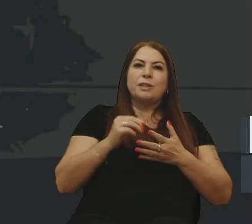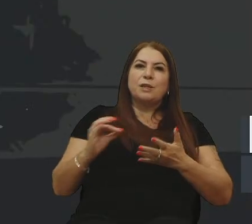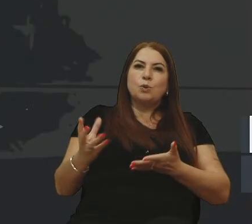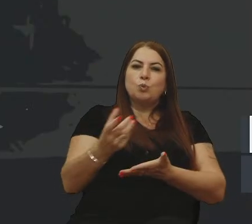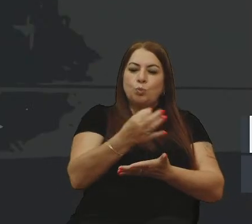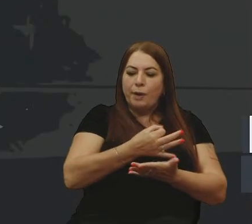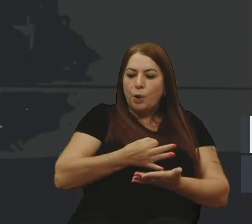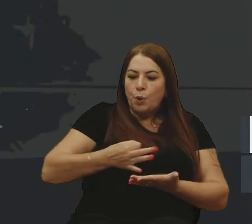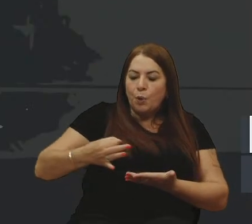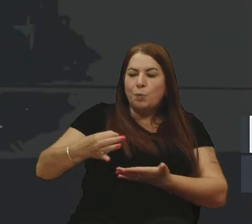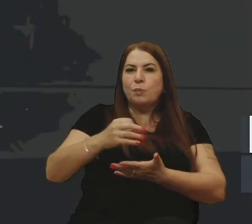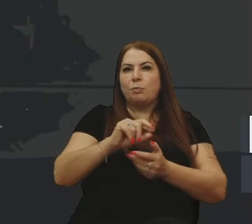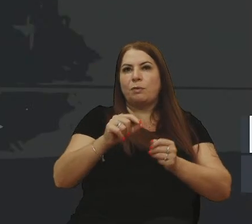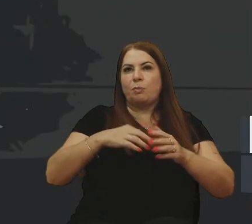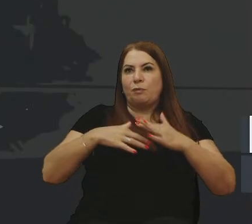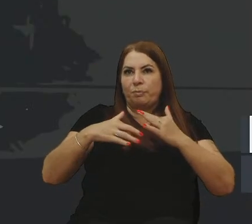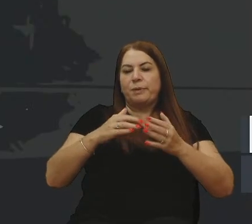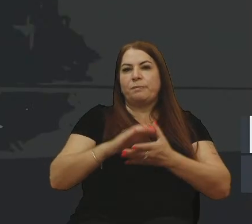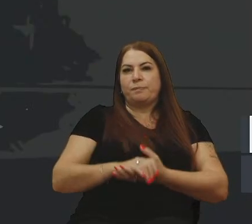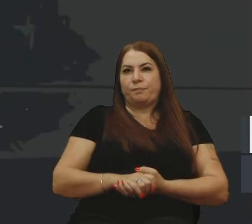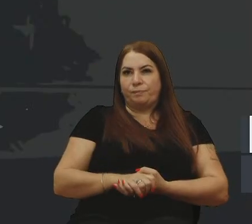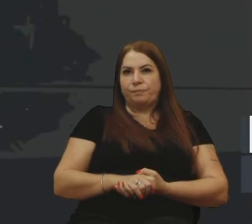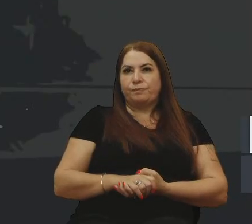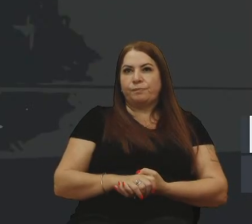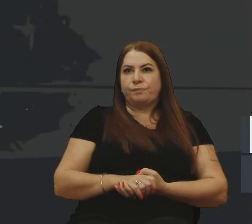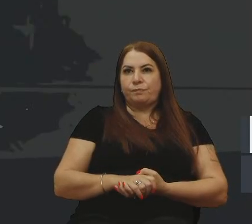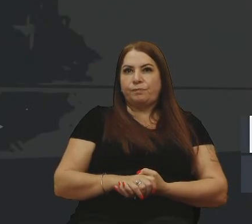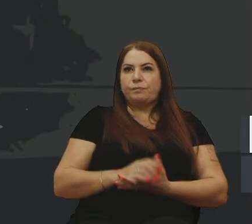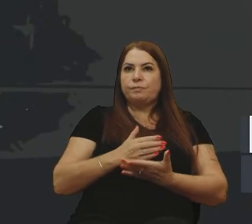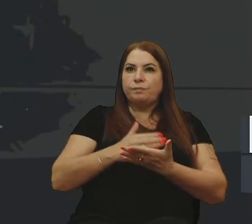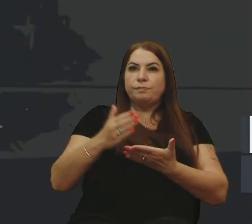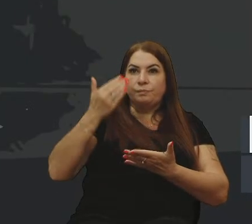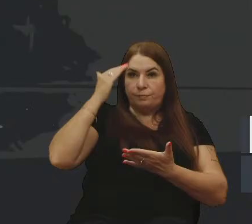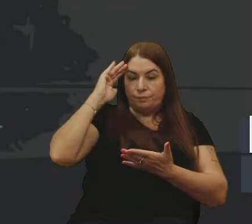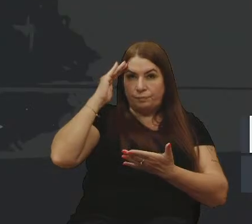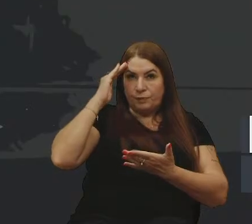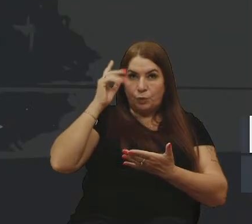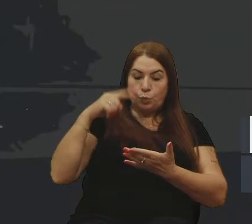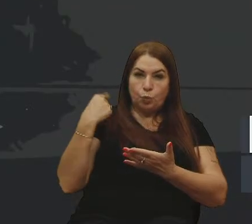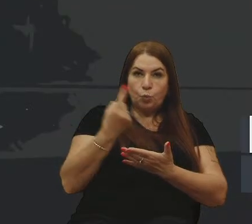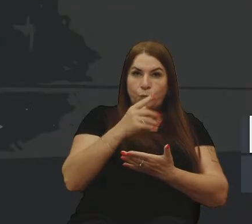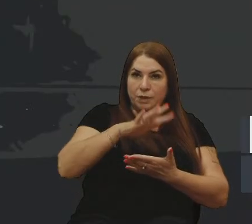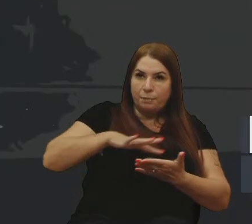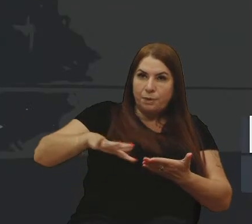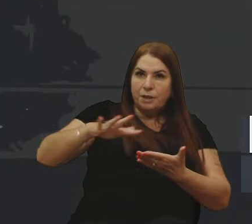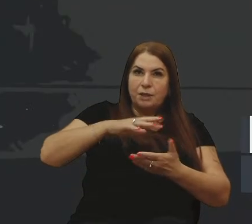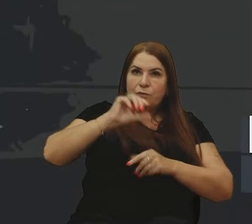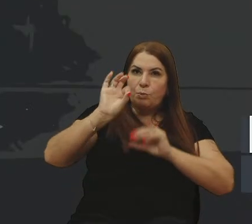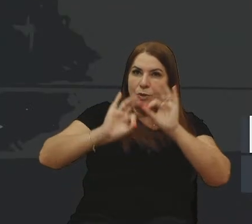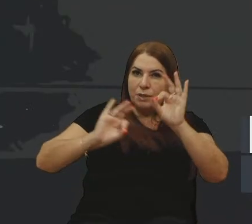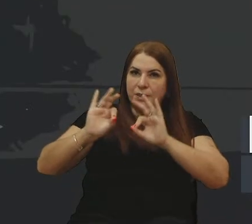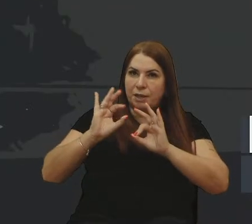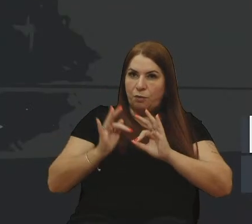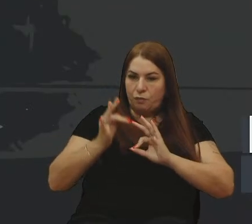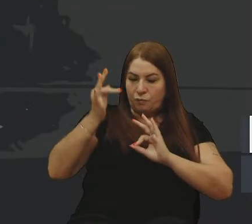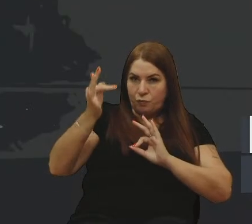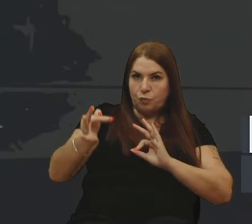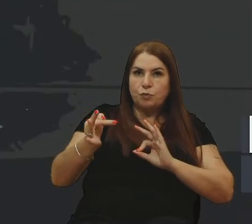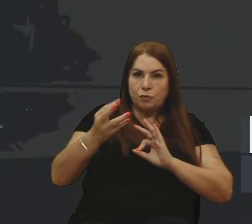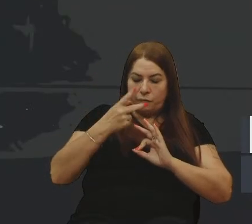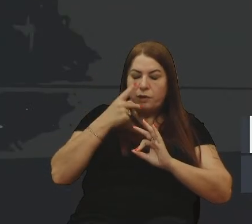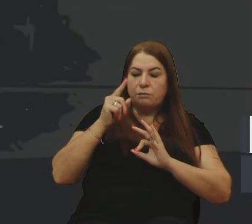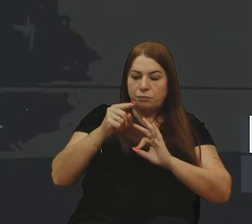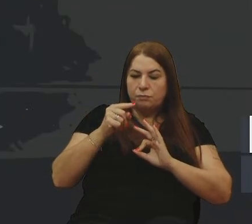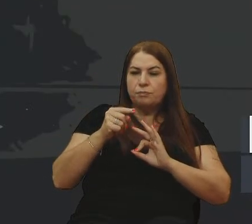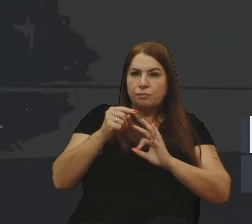grande movimento, que eu vou falar brevemente para vocês isso aqui. Eu começo a entender que o nosso ambiente vai moldar o nosso futuro. Se fala muito sobre isso,